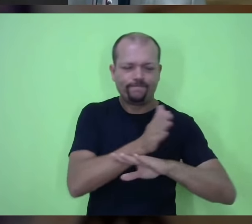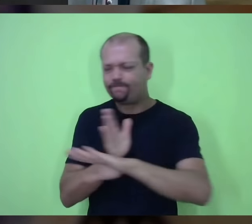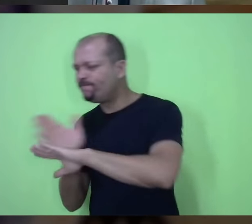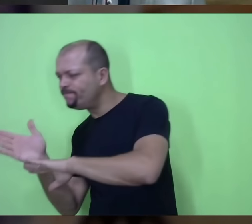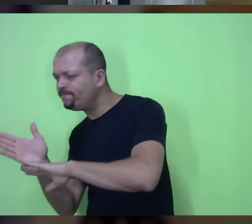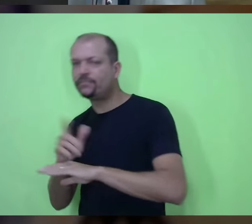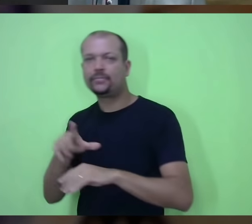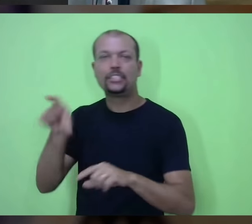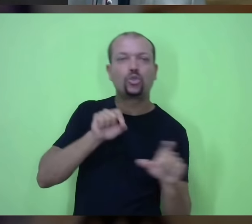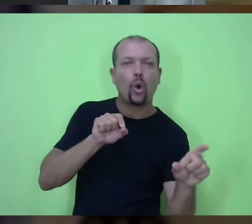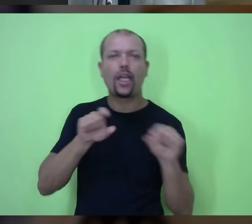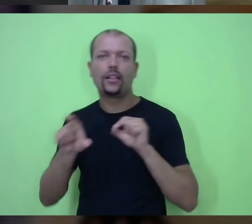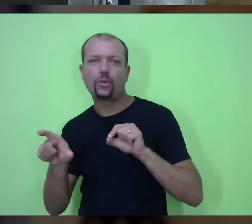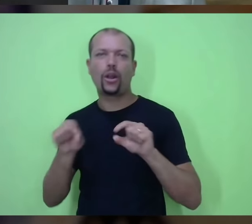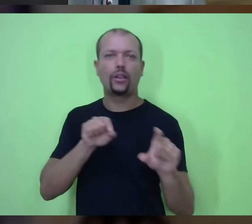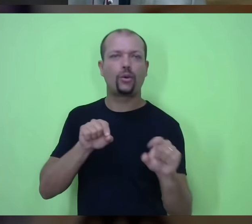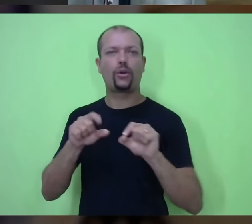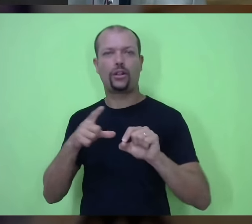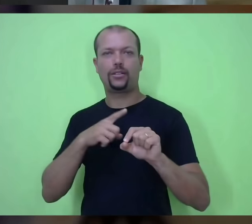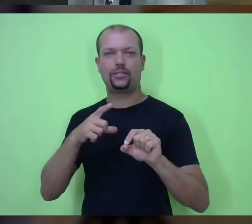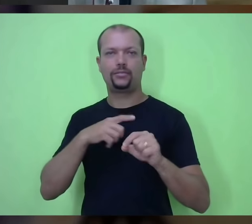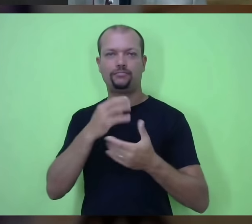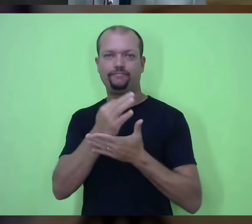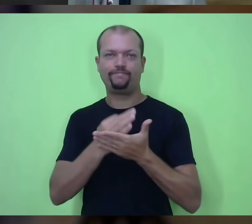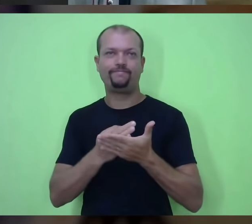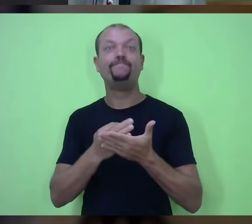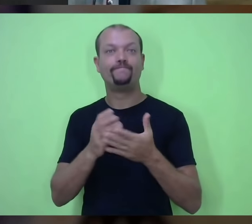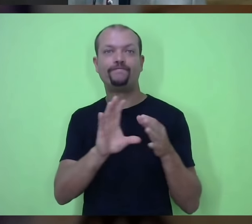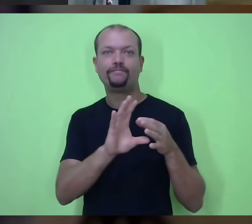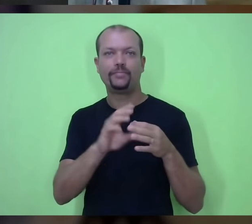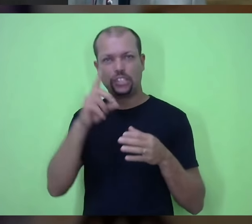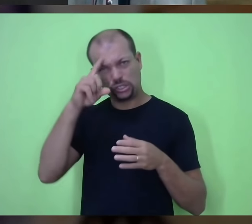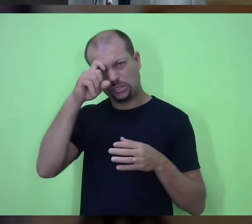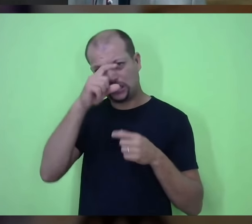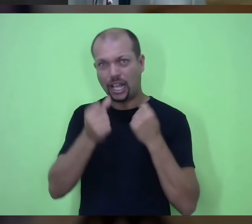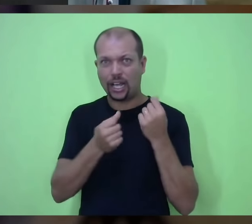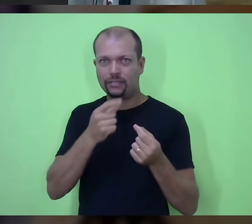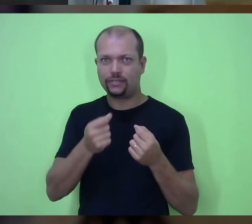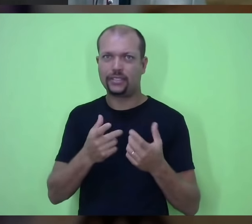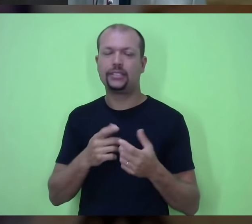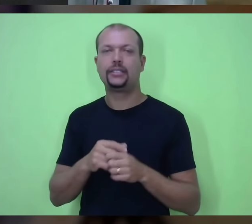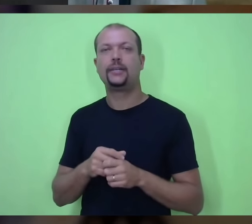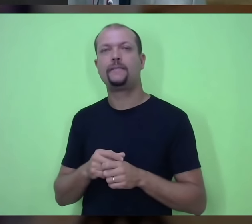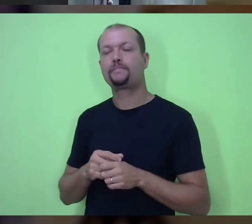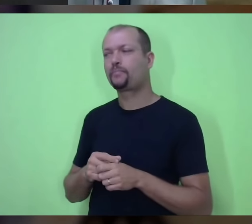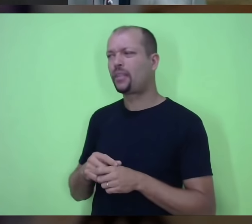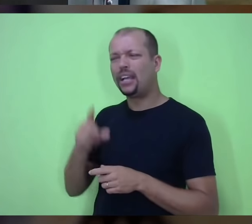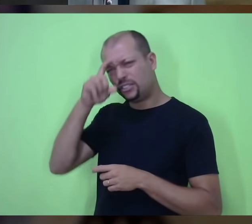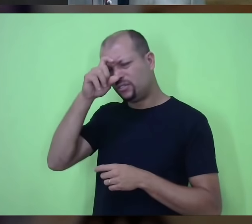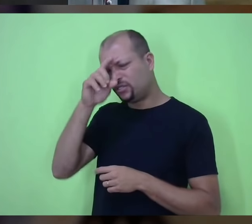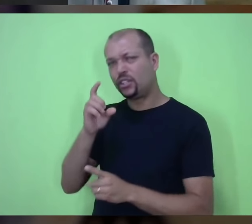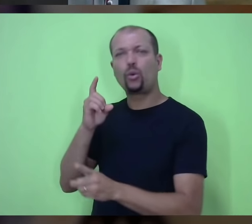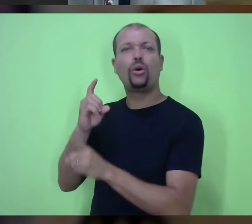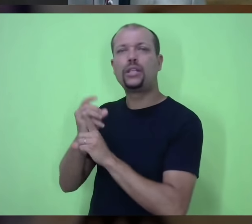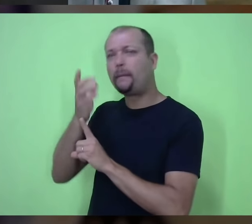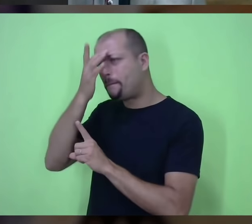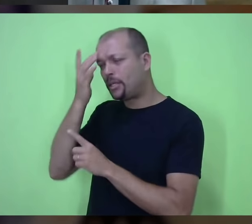muitas decisões ali textuais, são tão complexas que é difícil encontrar um outro personagem que tenha